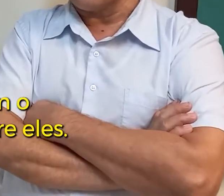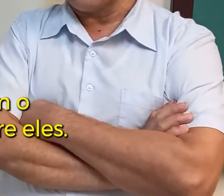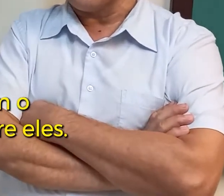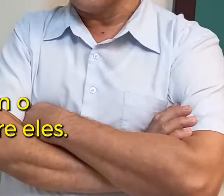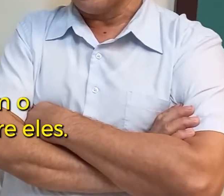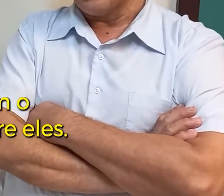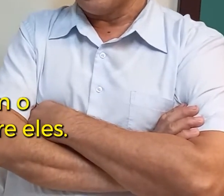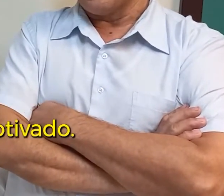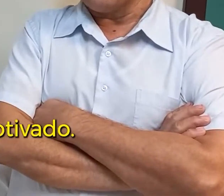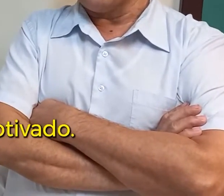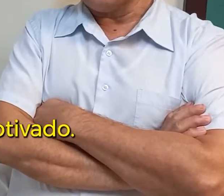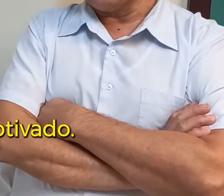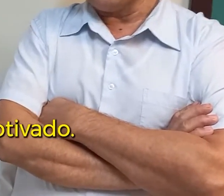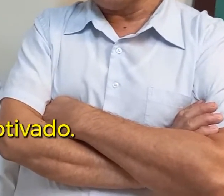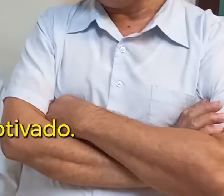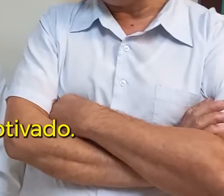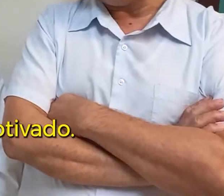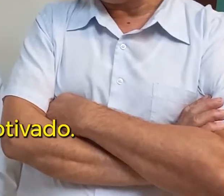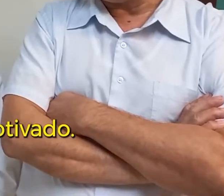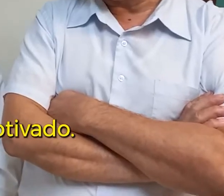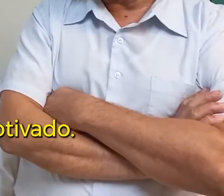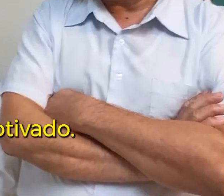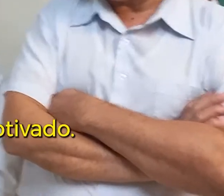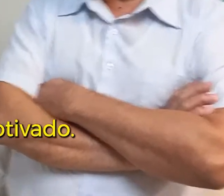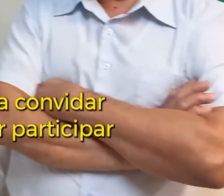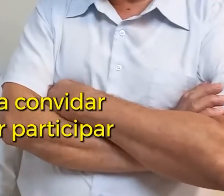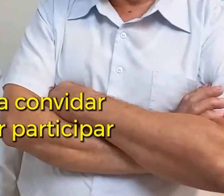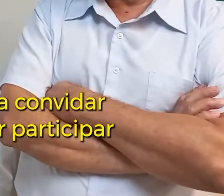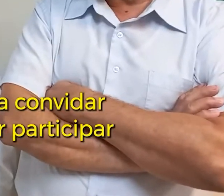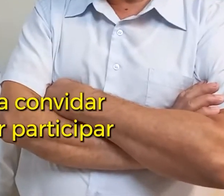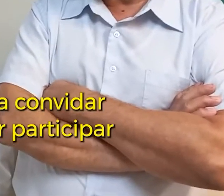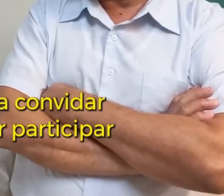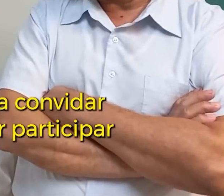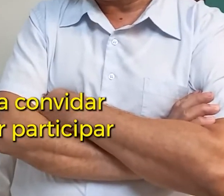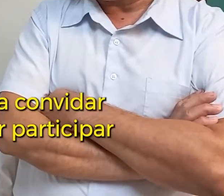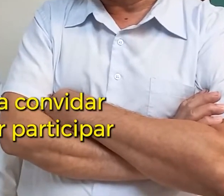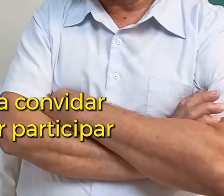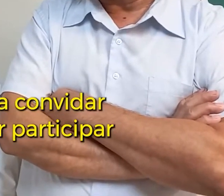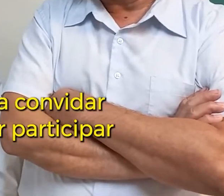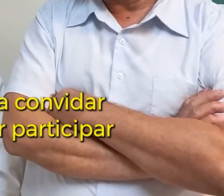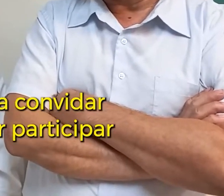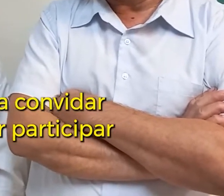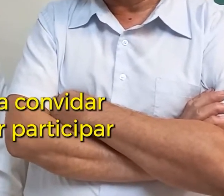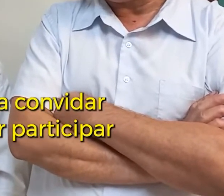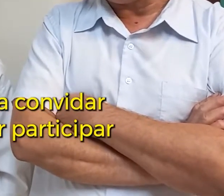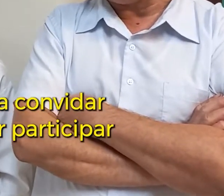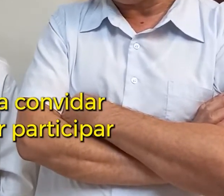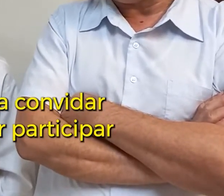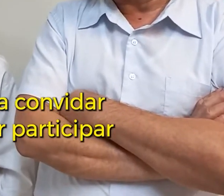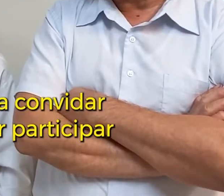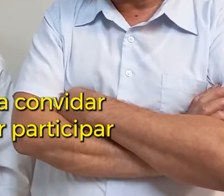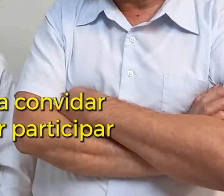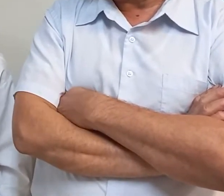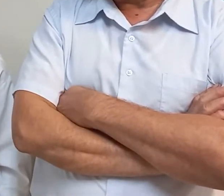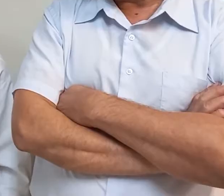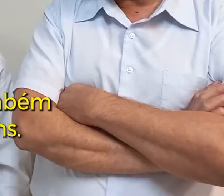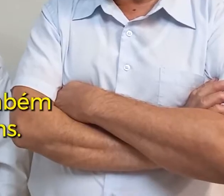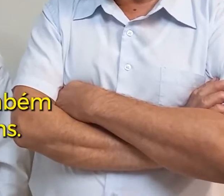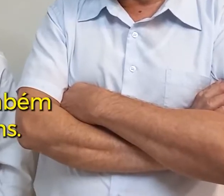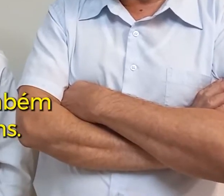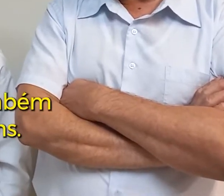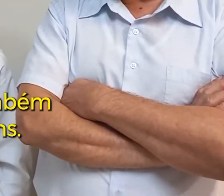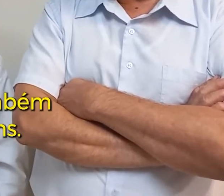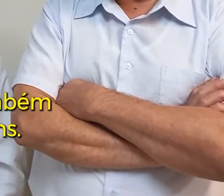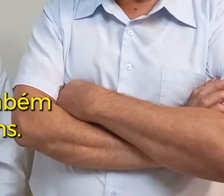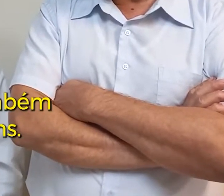entretenimento entre eles. E aí ele estava desmotivado e nós incentivamos ele a convidar todos os amigos para poder participar